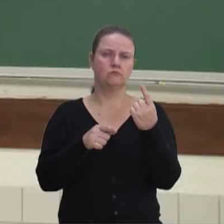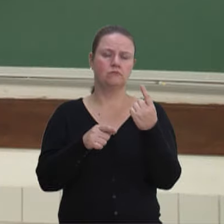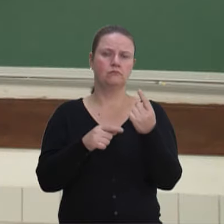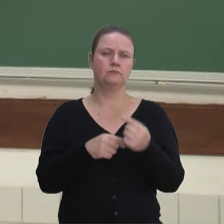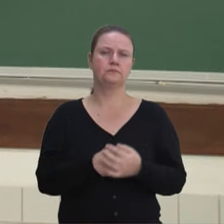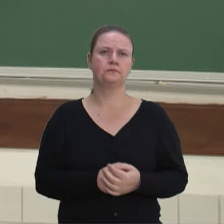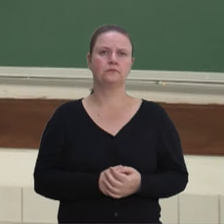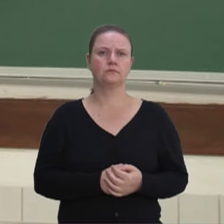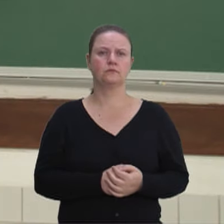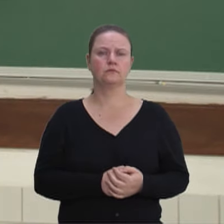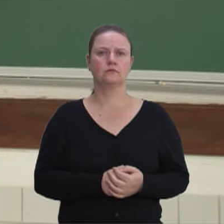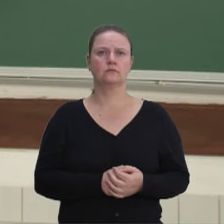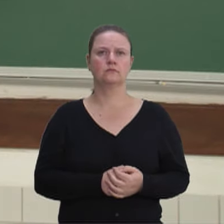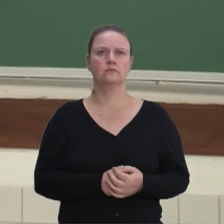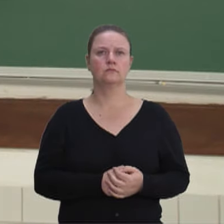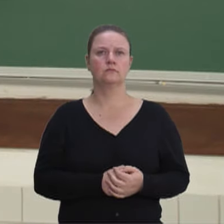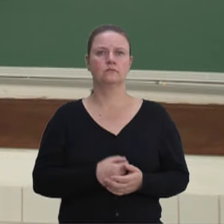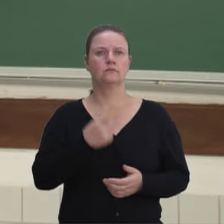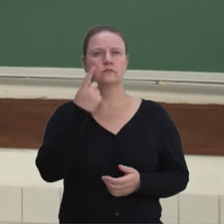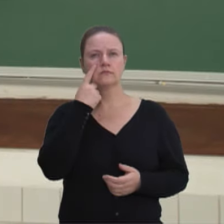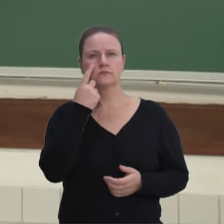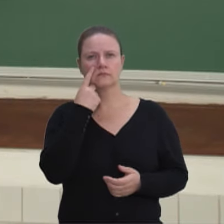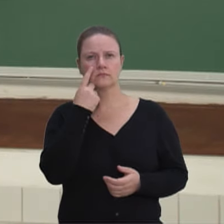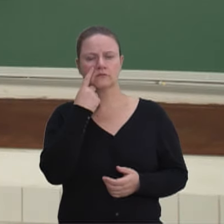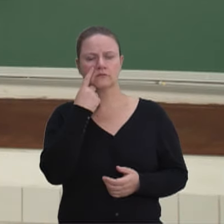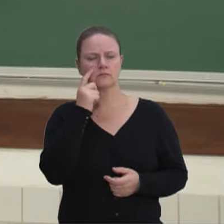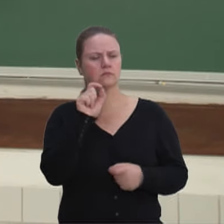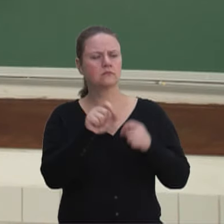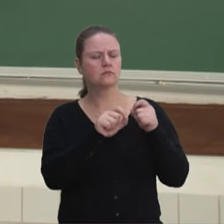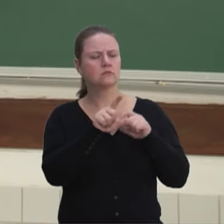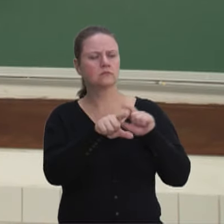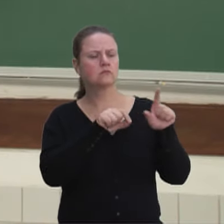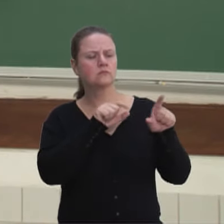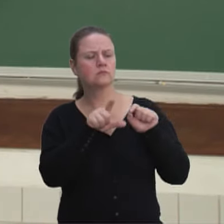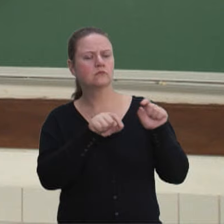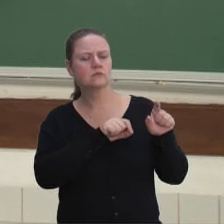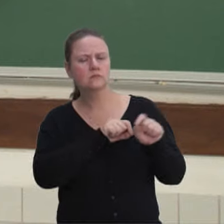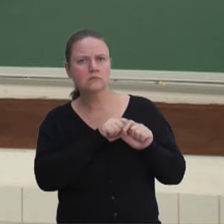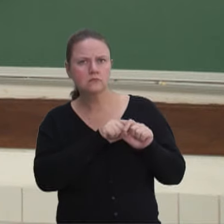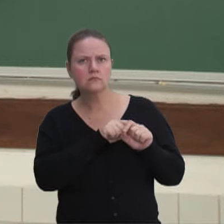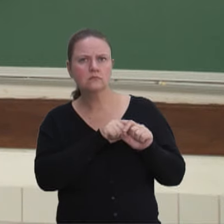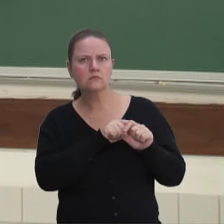Tá, vou ver ali nas minhas alternativas como a questão me pede.